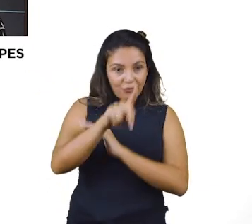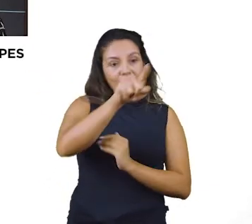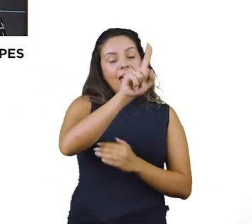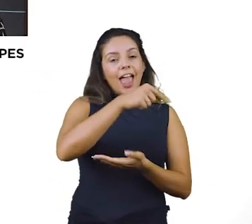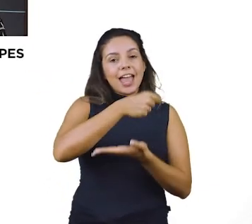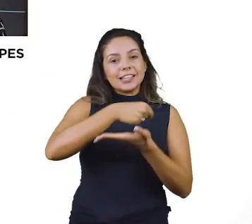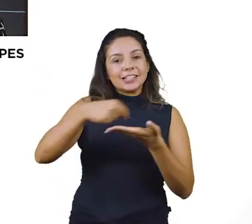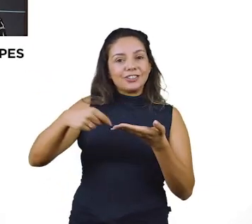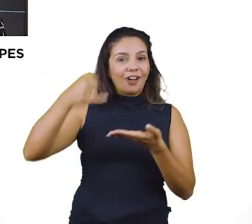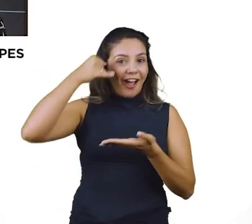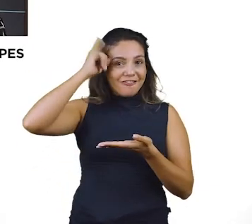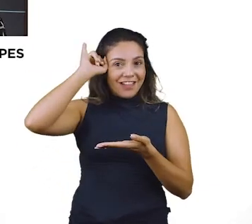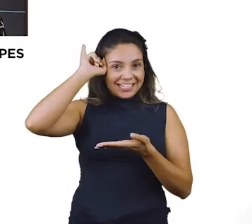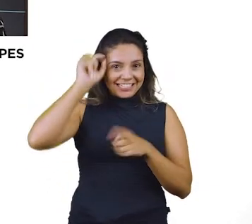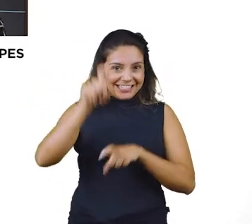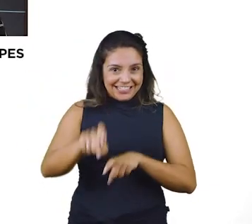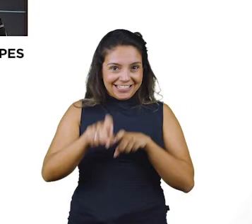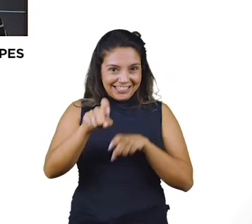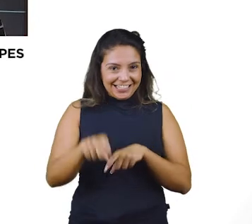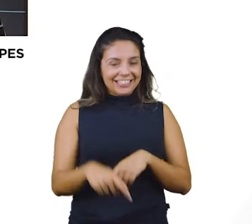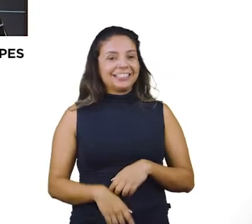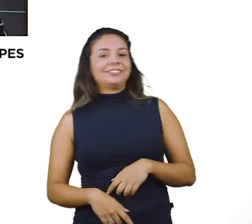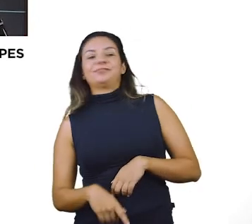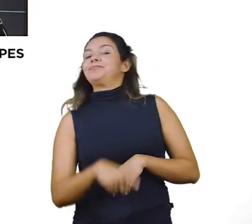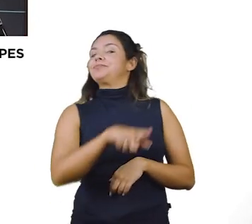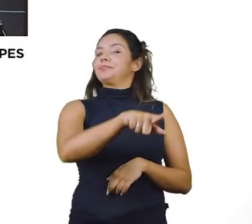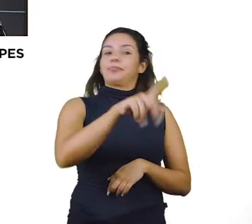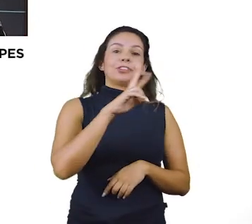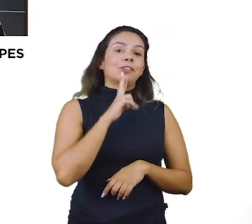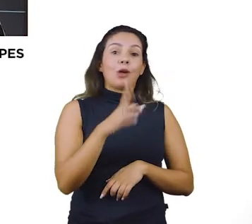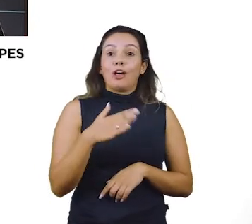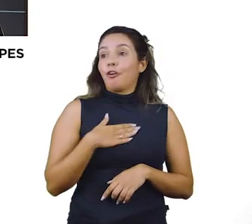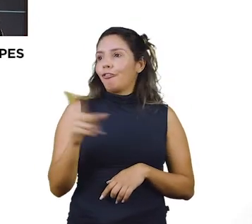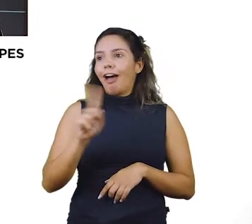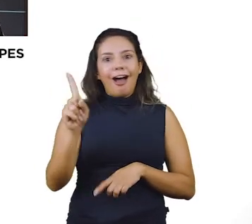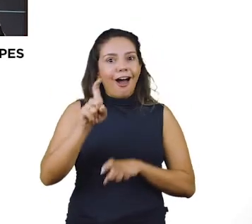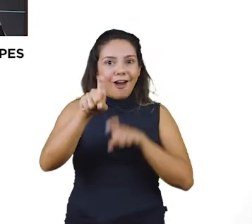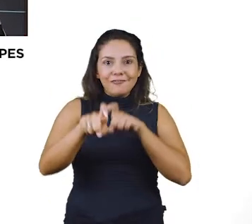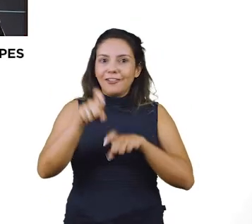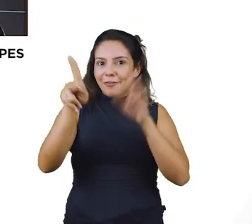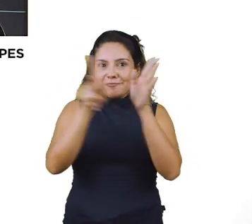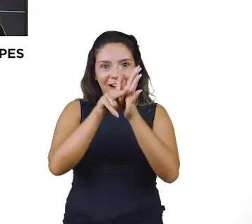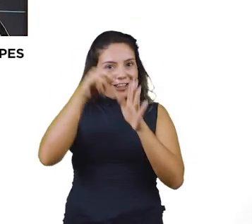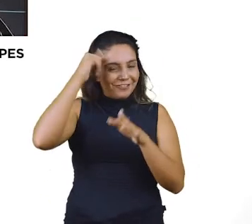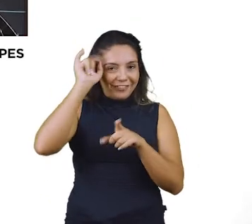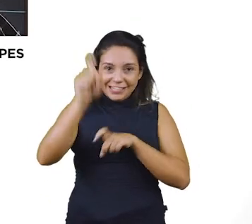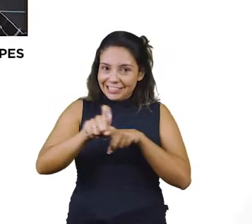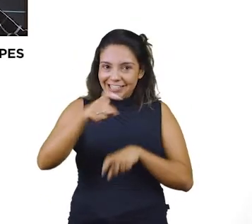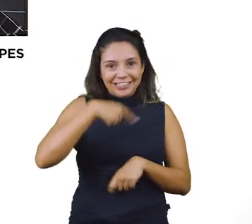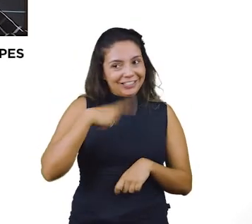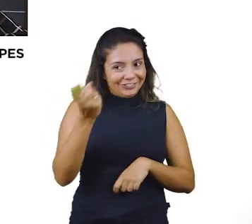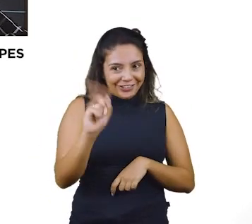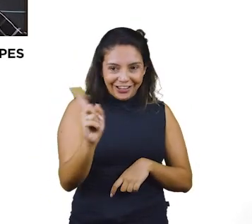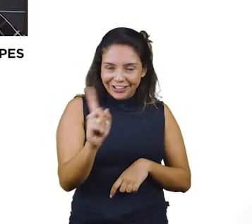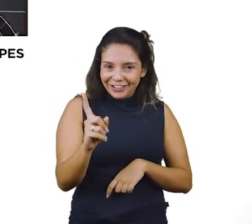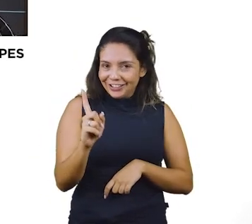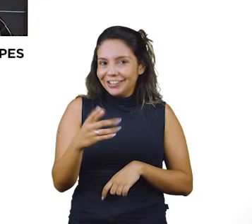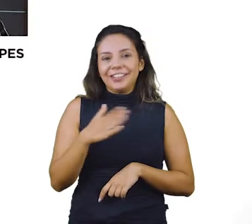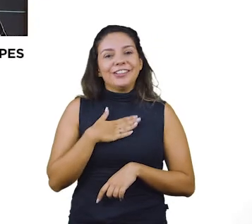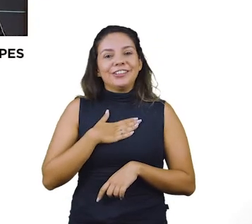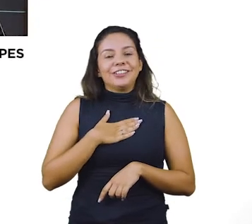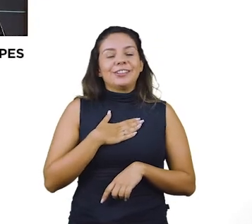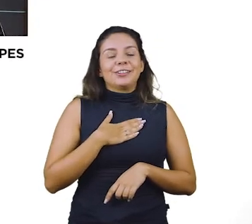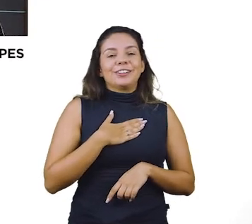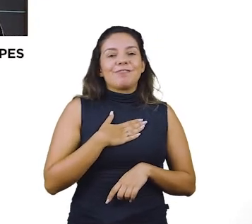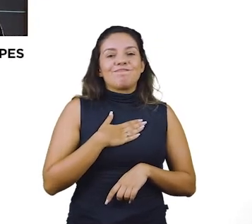Com certeza, né? Não, mas eu não sou fazendeiro. Isso é brincadeira dos amigos. Eu sou mais, como